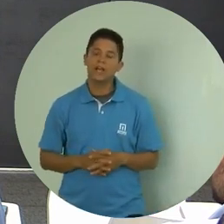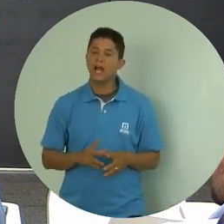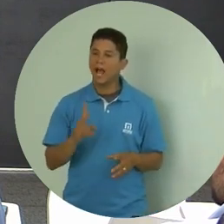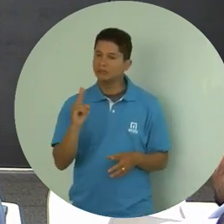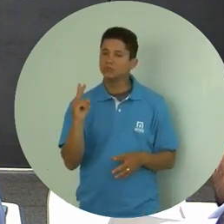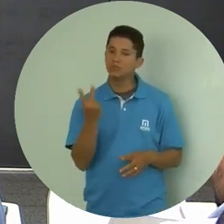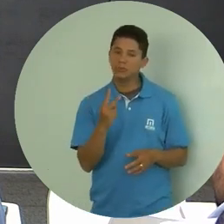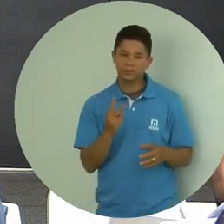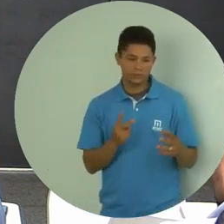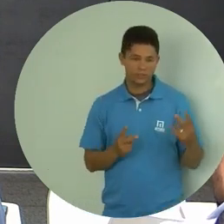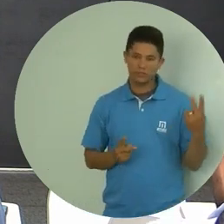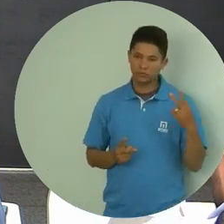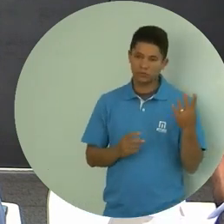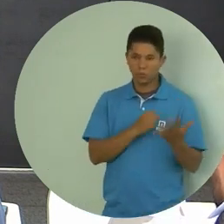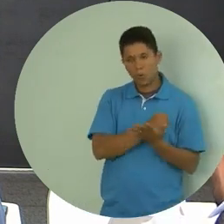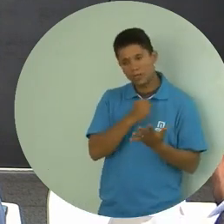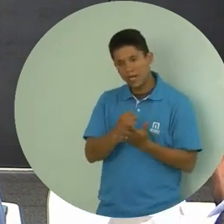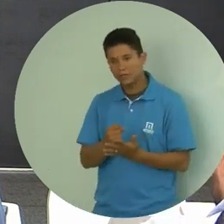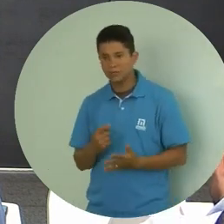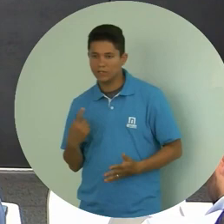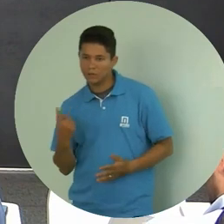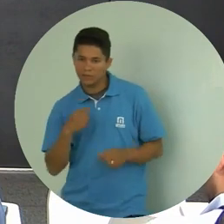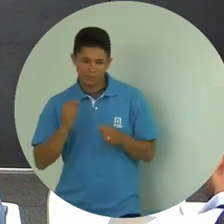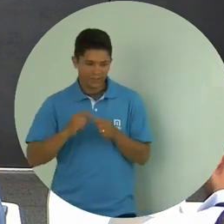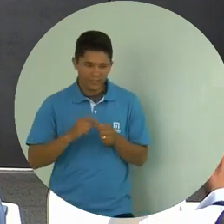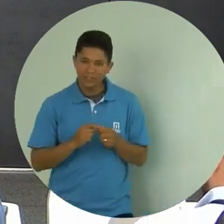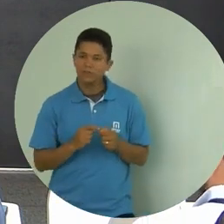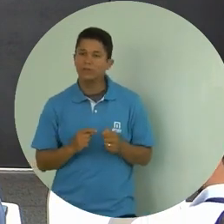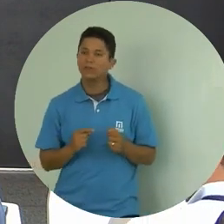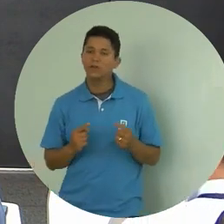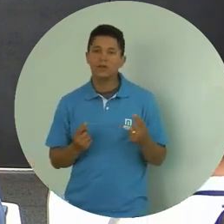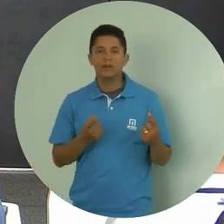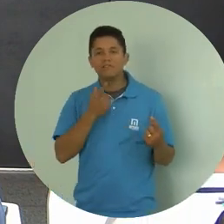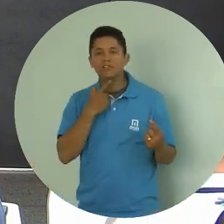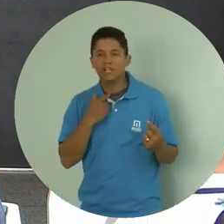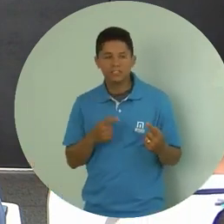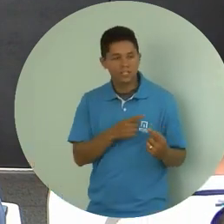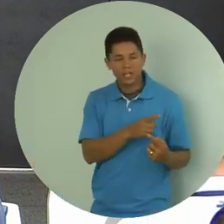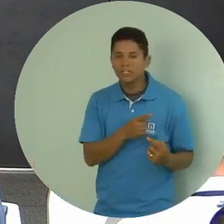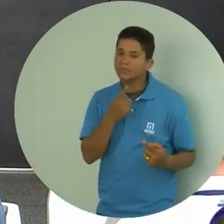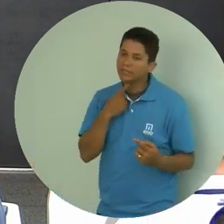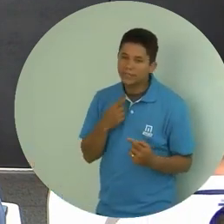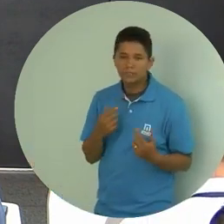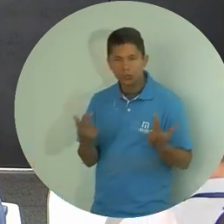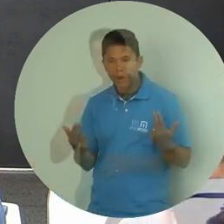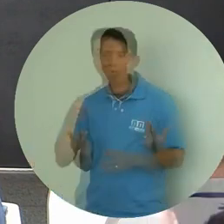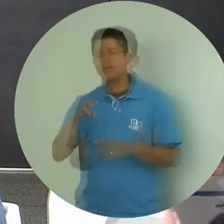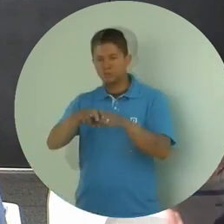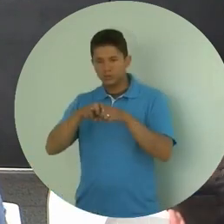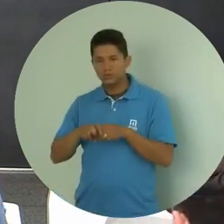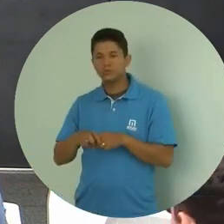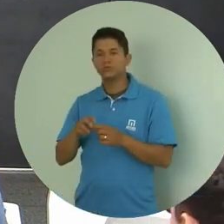duas partes, uma manifestando o interesse e a gente com a predisposição também, interesse de fazer também.